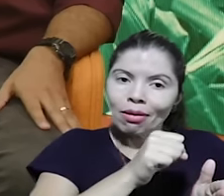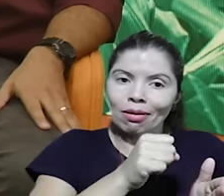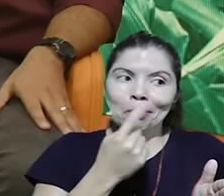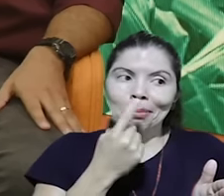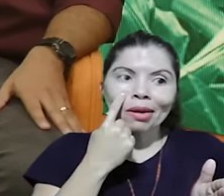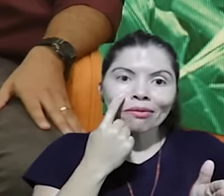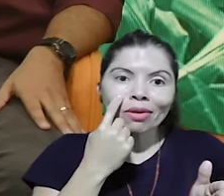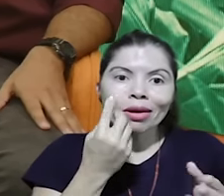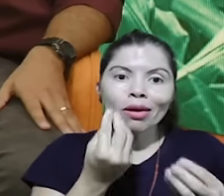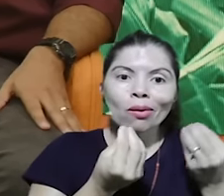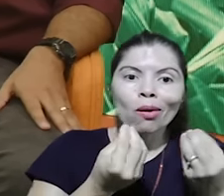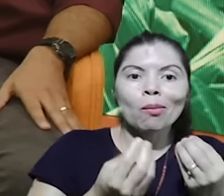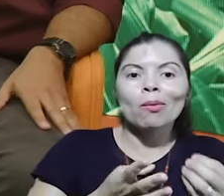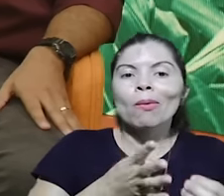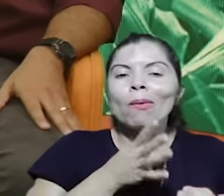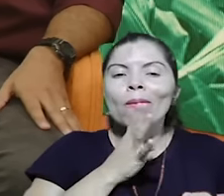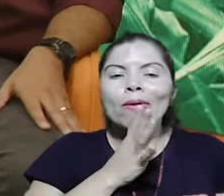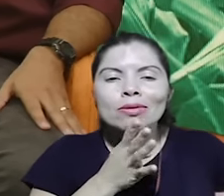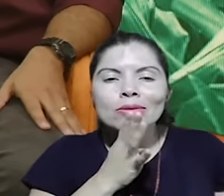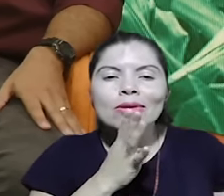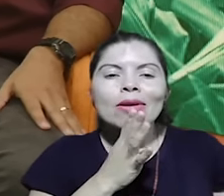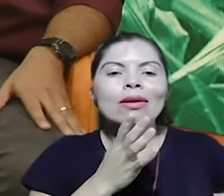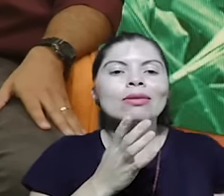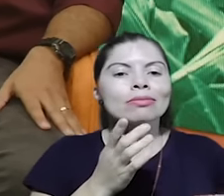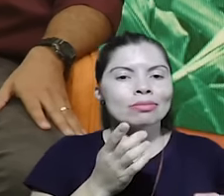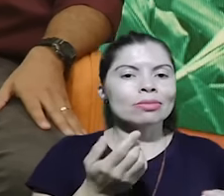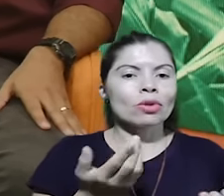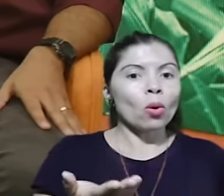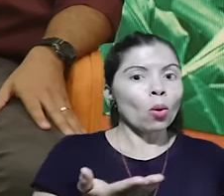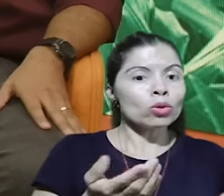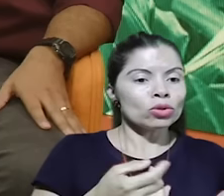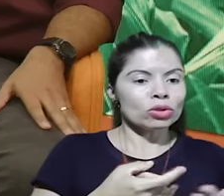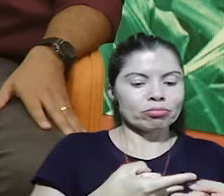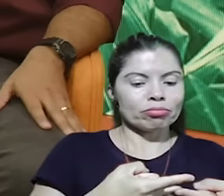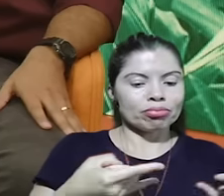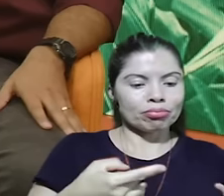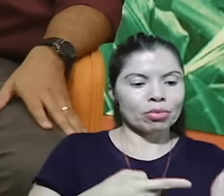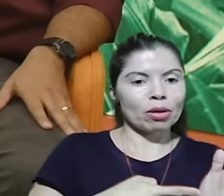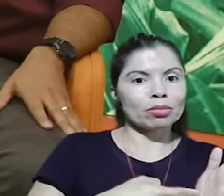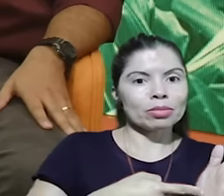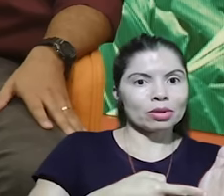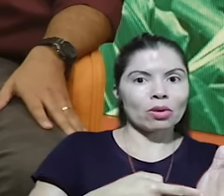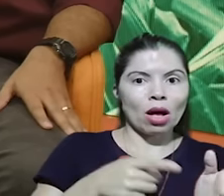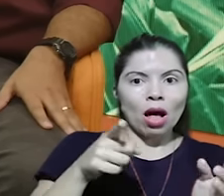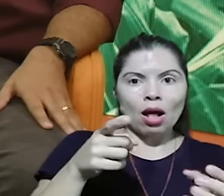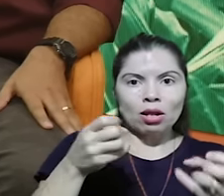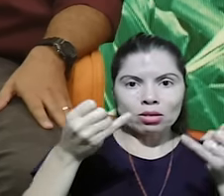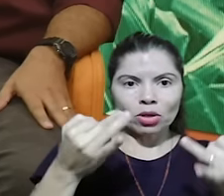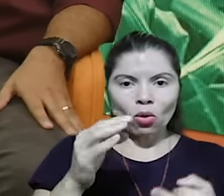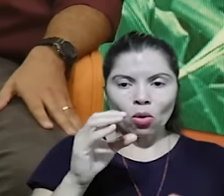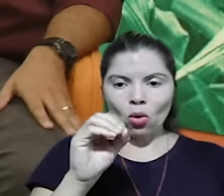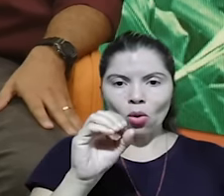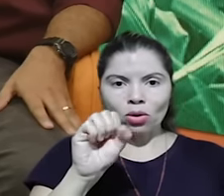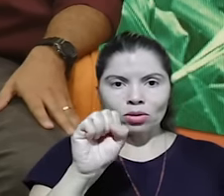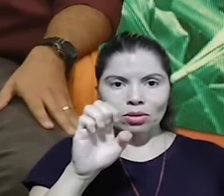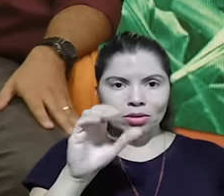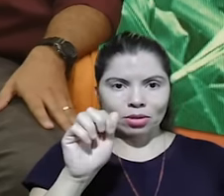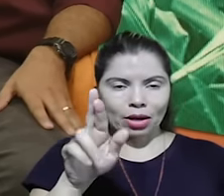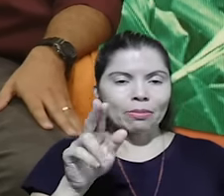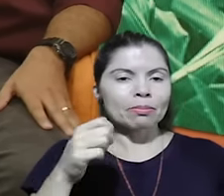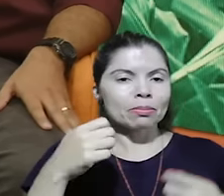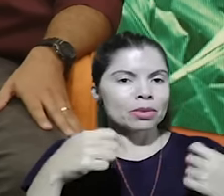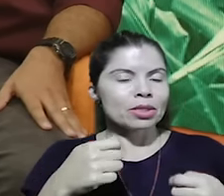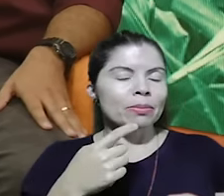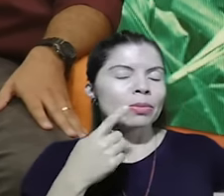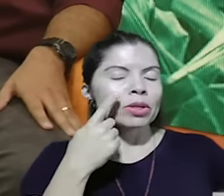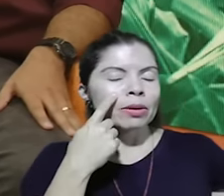né e conhecer mesmo com a apresentação hoje do do Oscar para verificar se ele será que